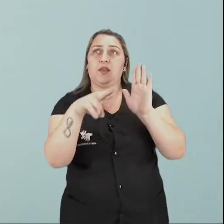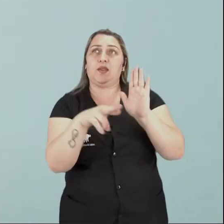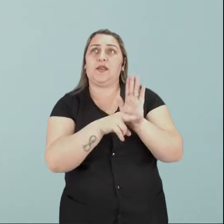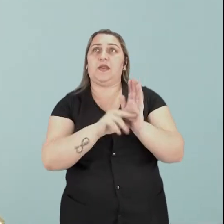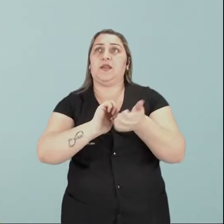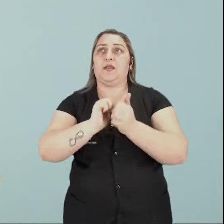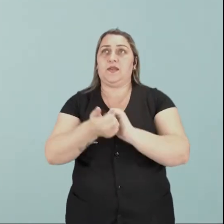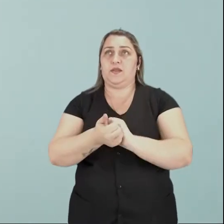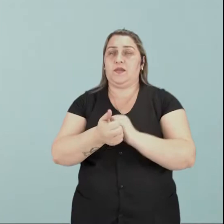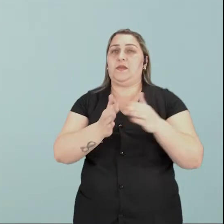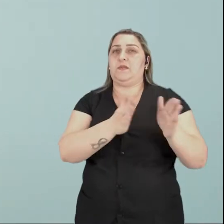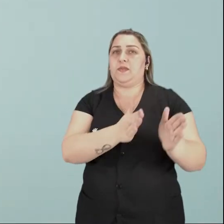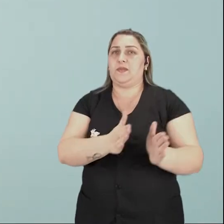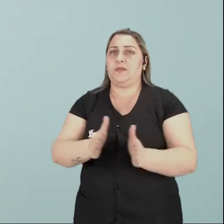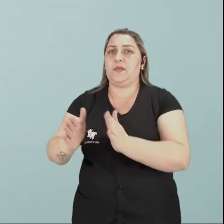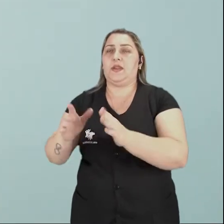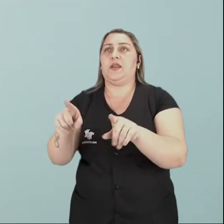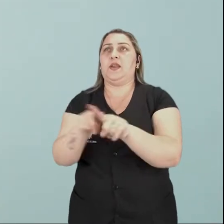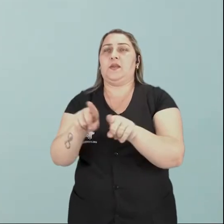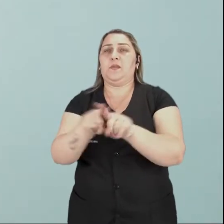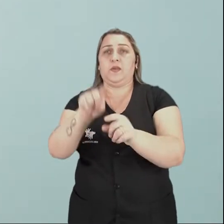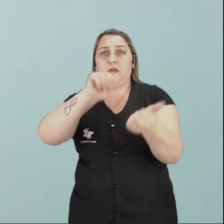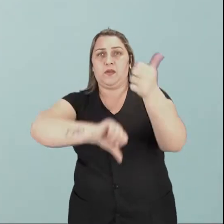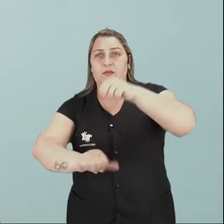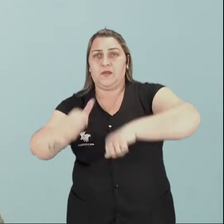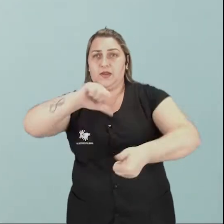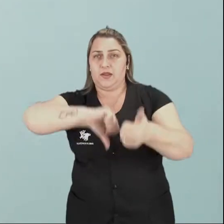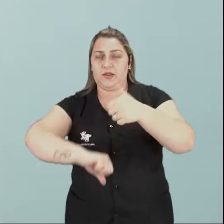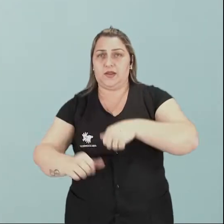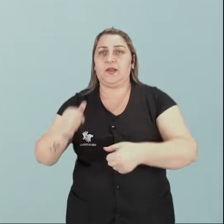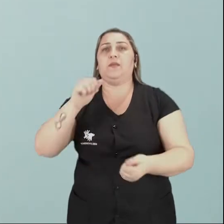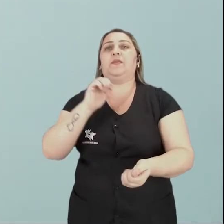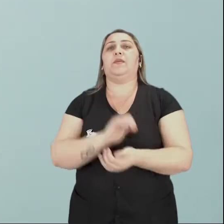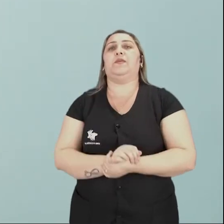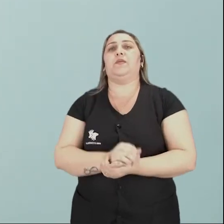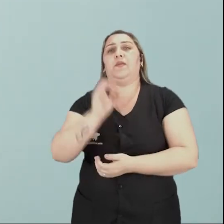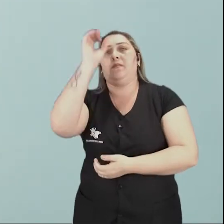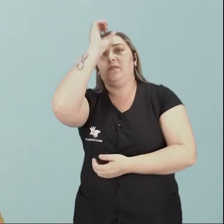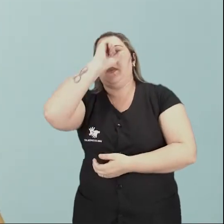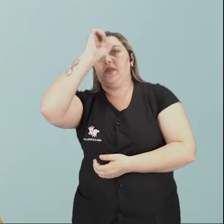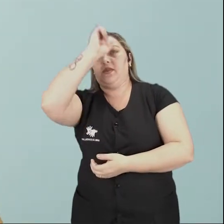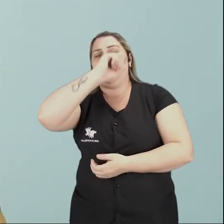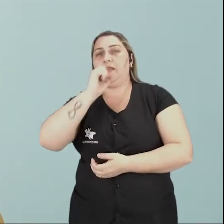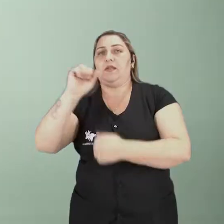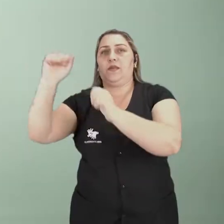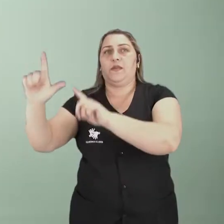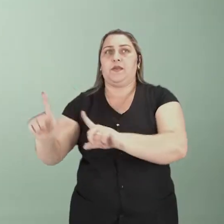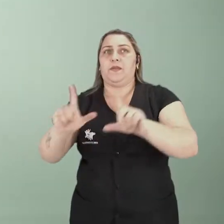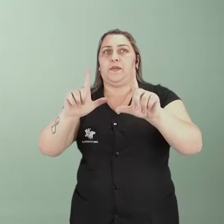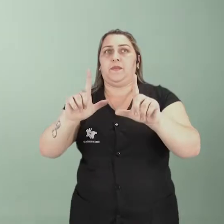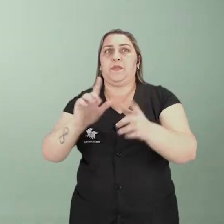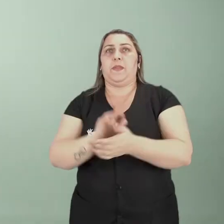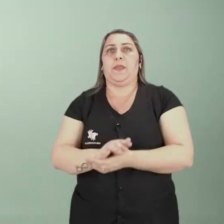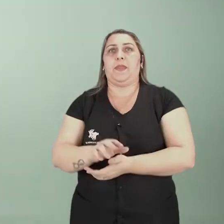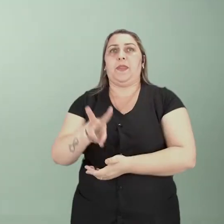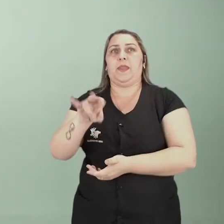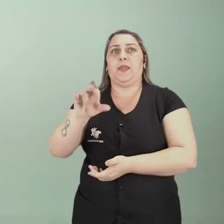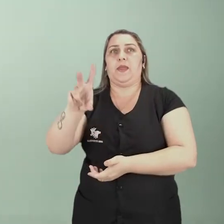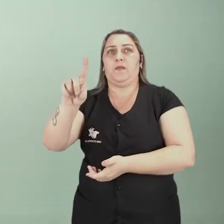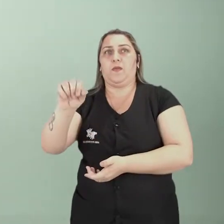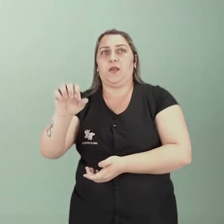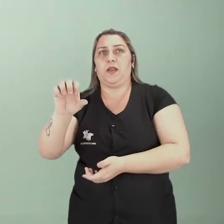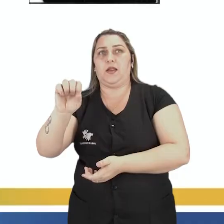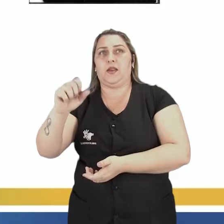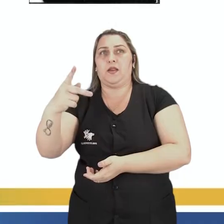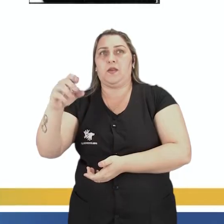jogo vai passar também ali por uma avaliação, a avaliação do aprendizado. Acompanhe comigo na tela. Viola